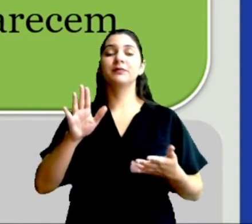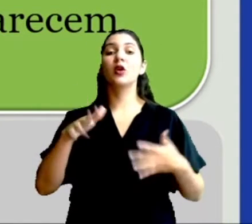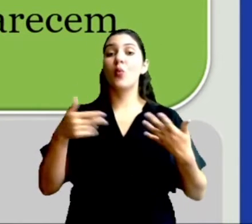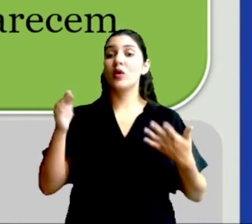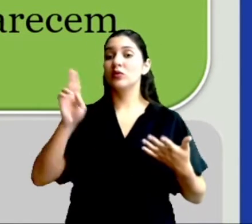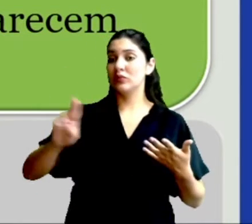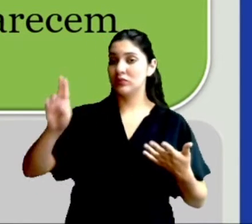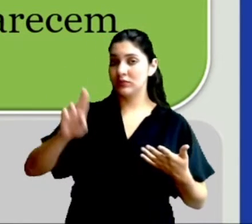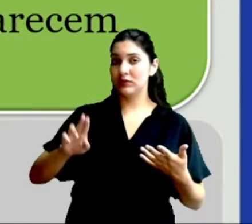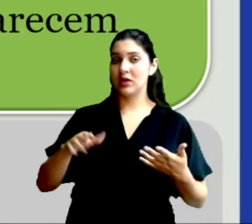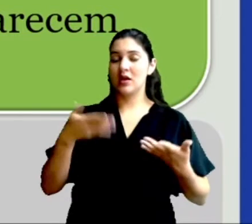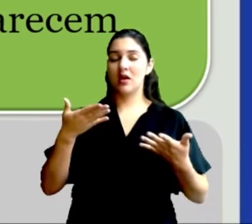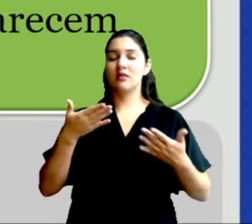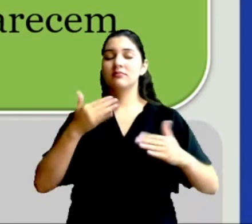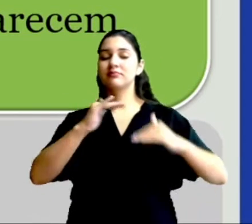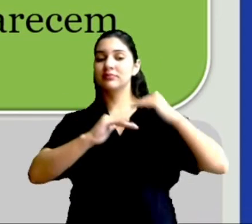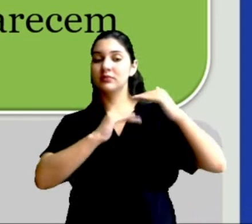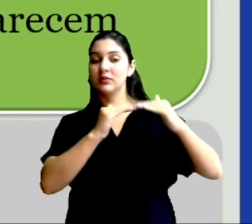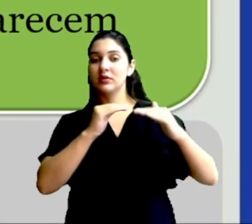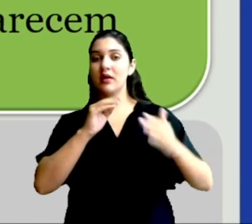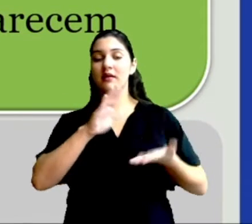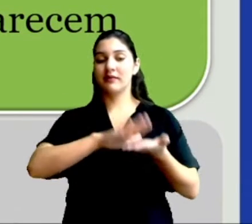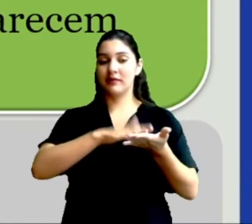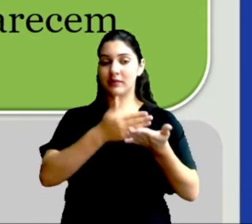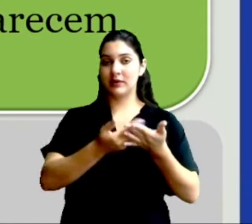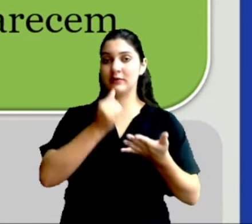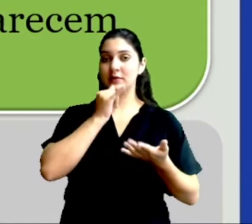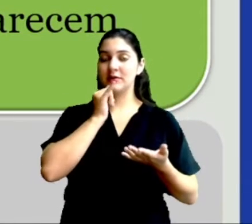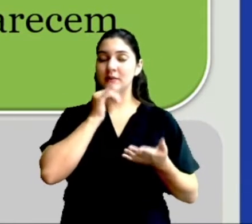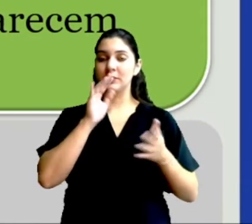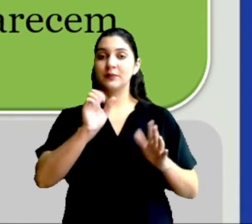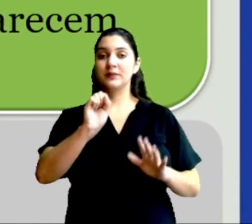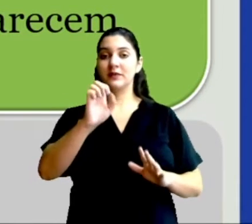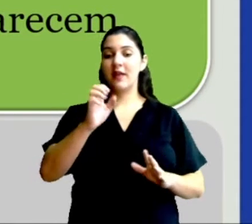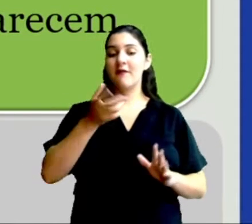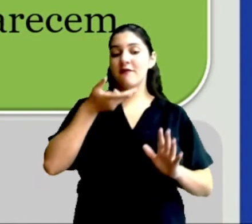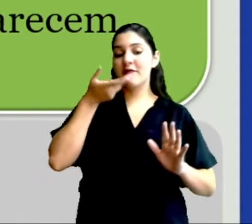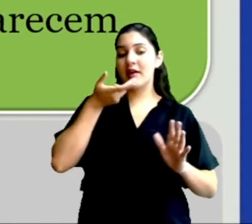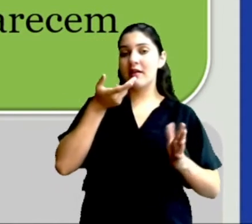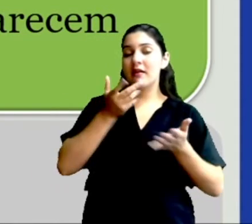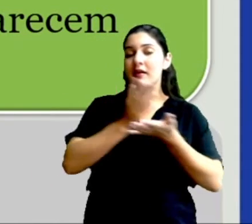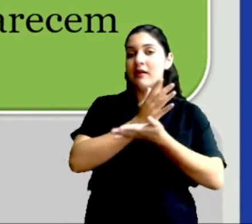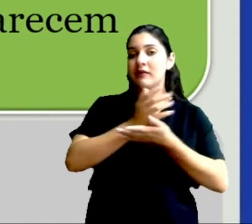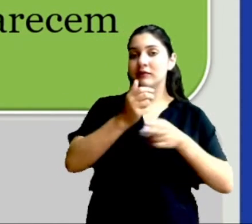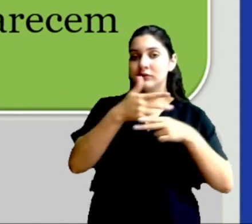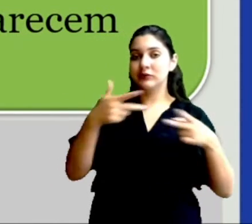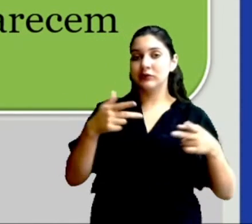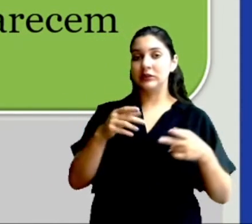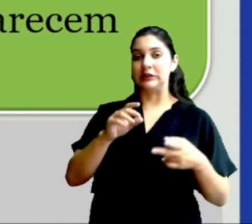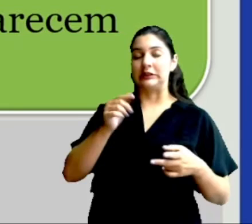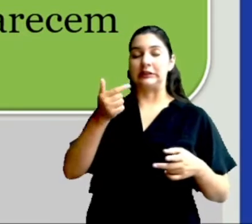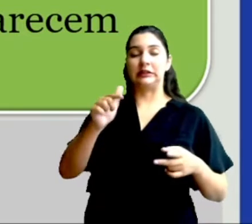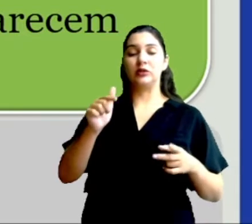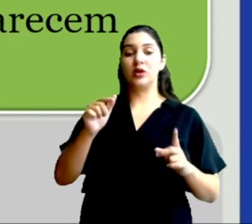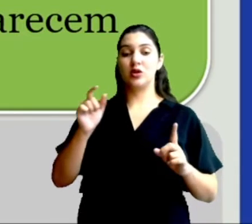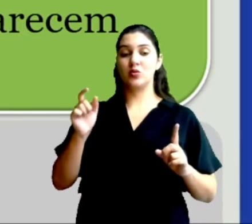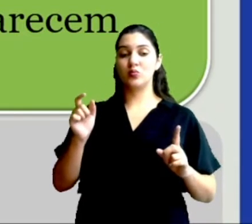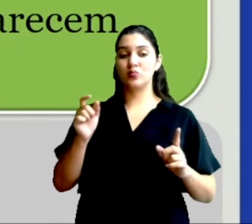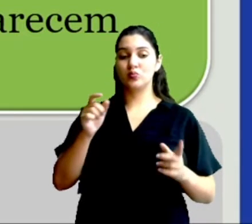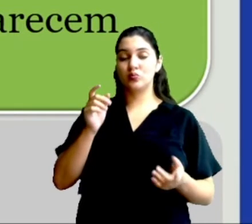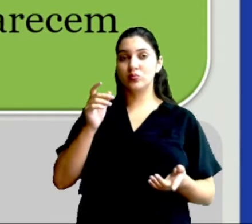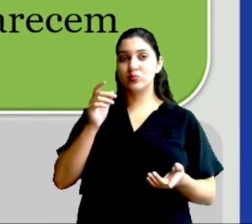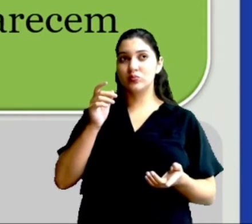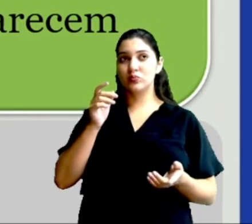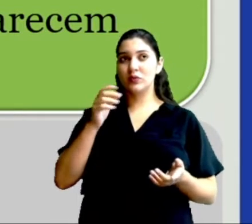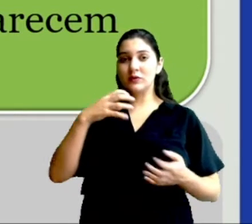de maneira proporcional à interpretação. Então, vê só, se você fala uma coisa, ela não tem um único sentido real ali, não.